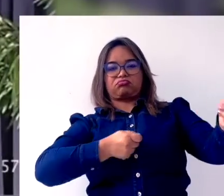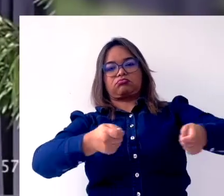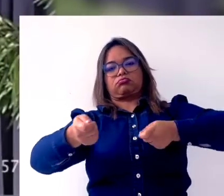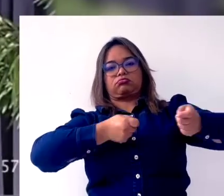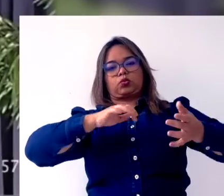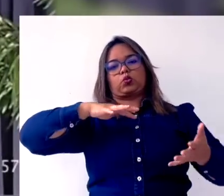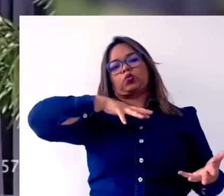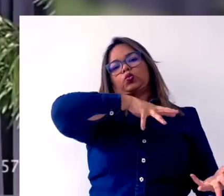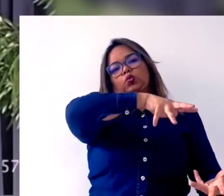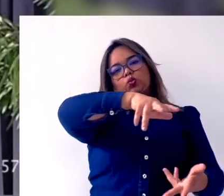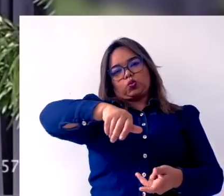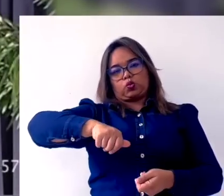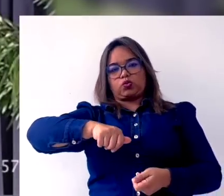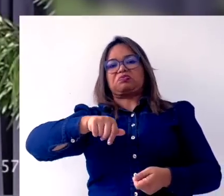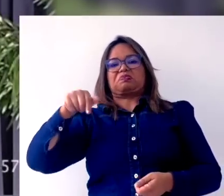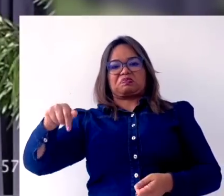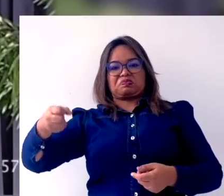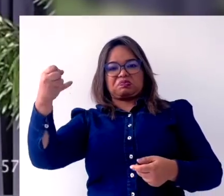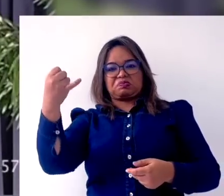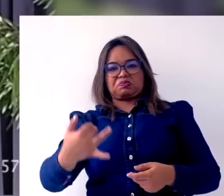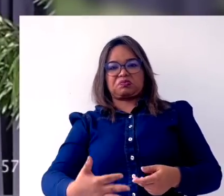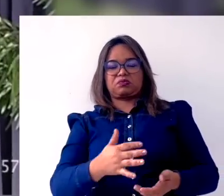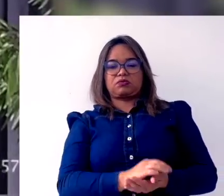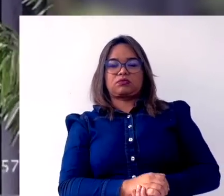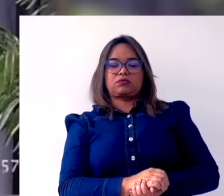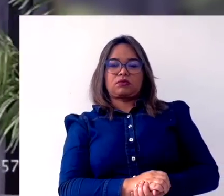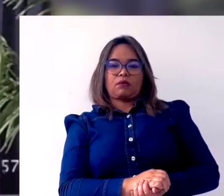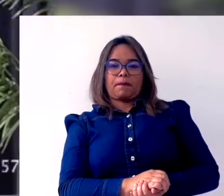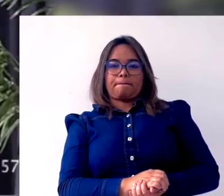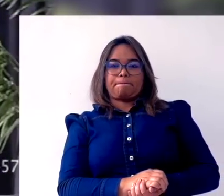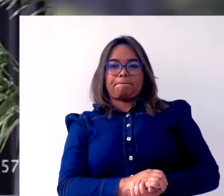inteiro. É isso que está sendo dito.